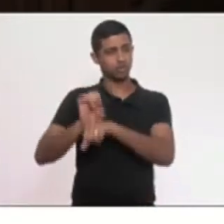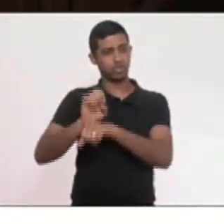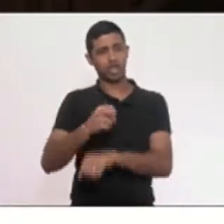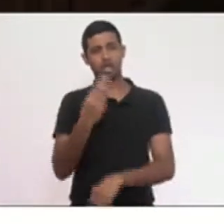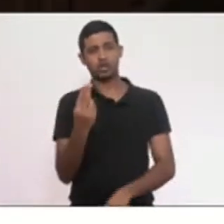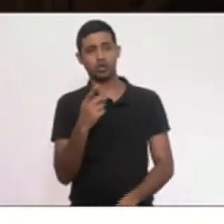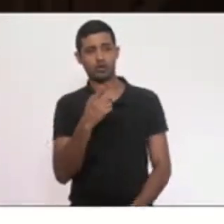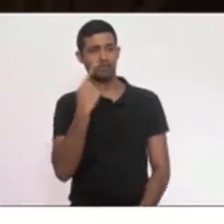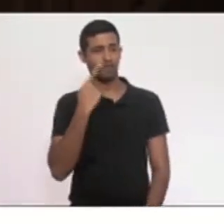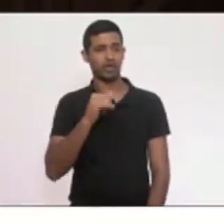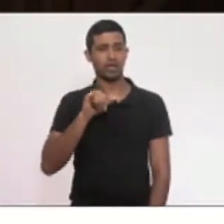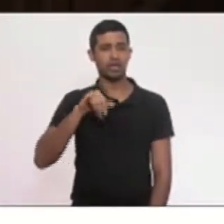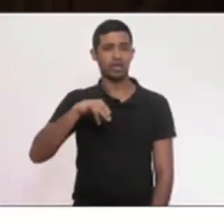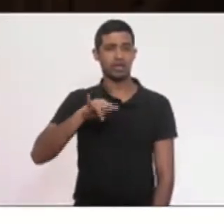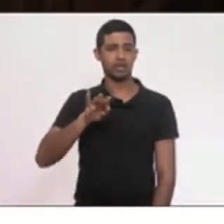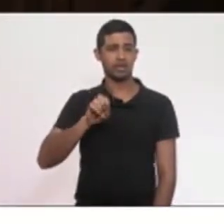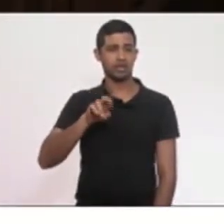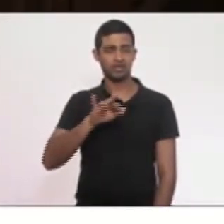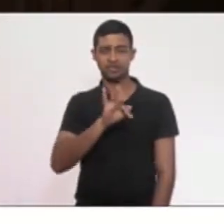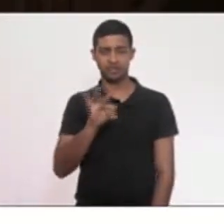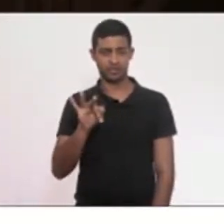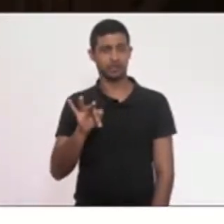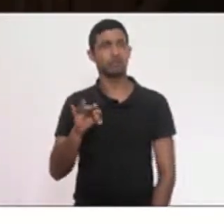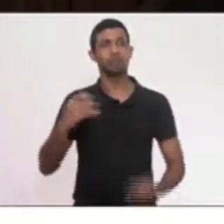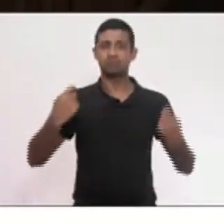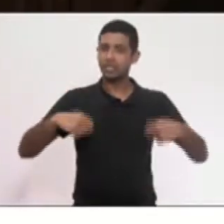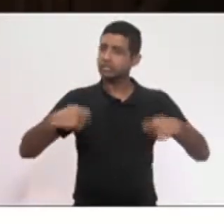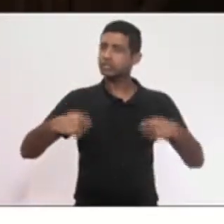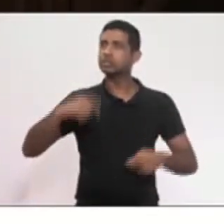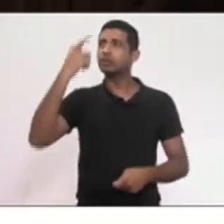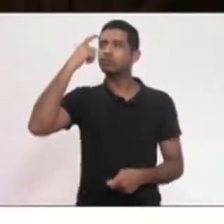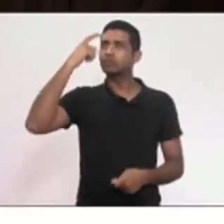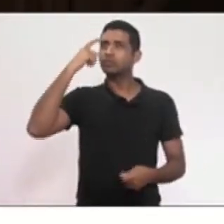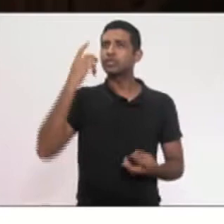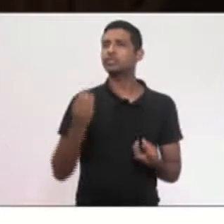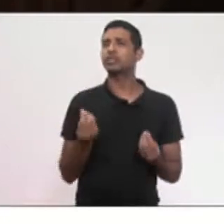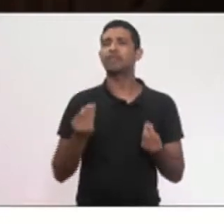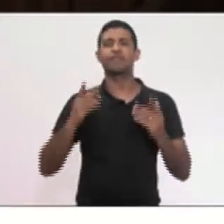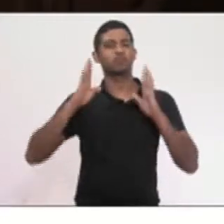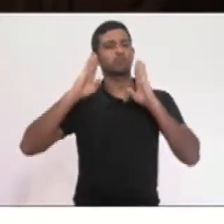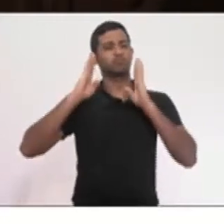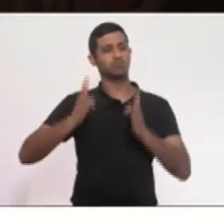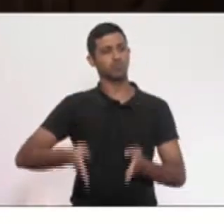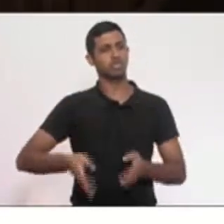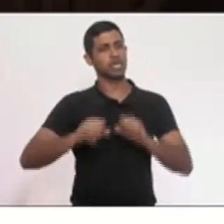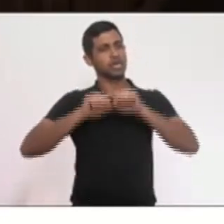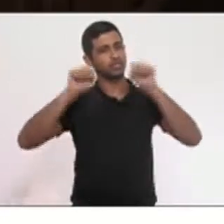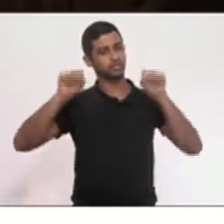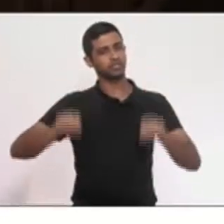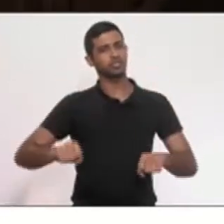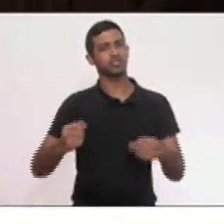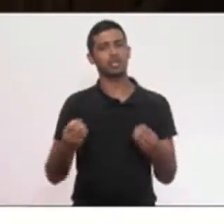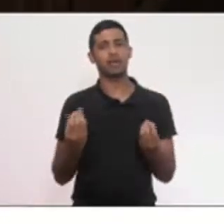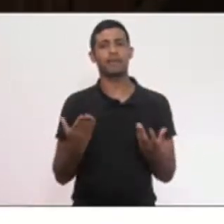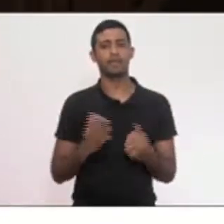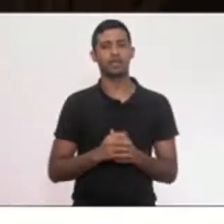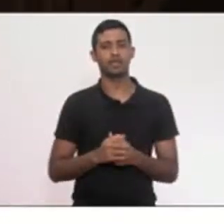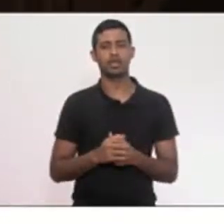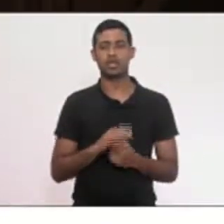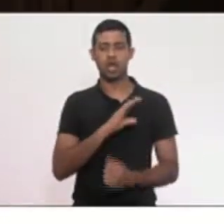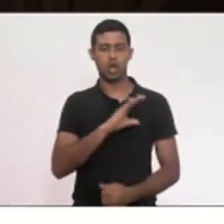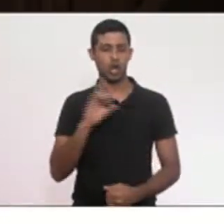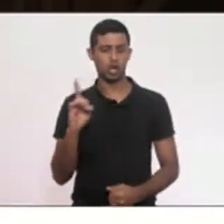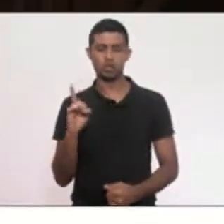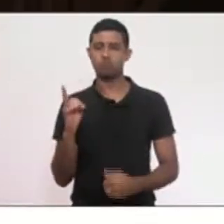É fundamental pensar um modelo e um padrão, diretrizes para a